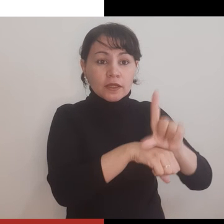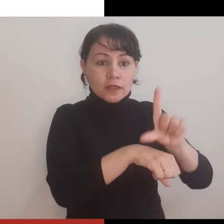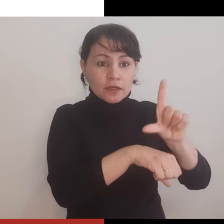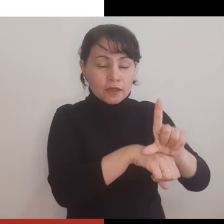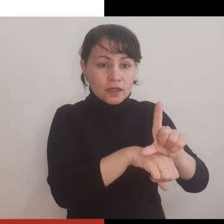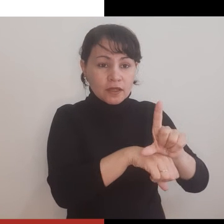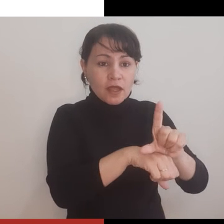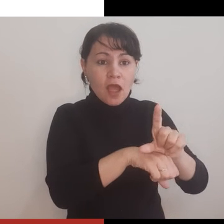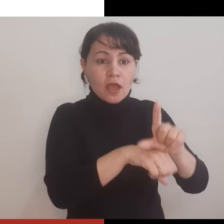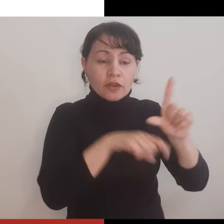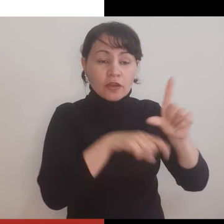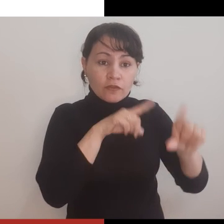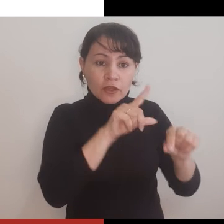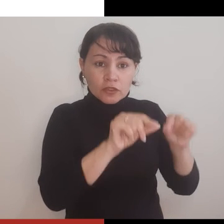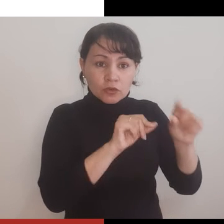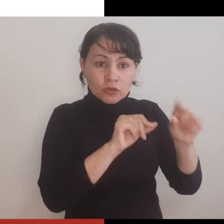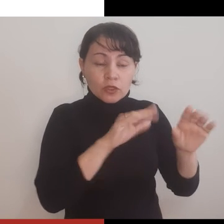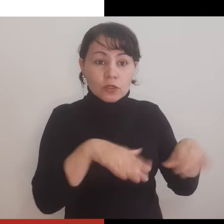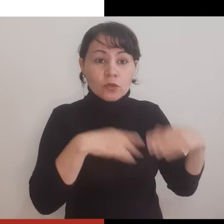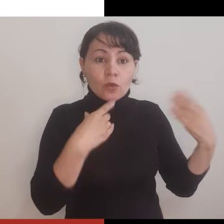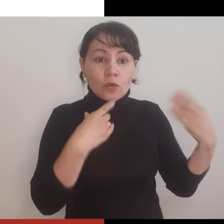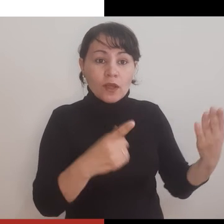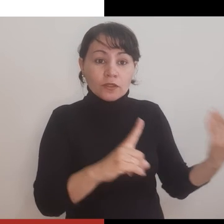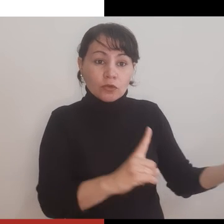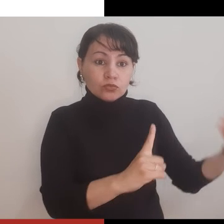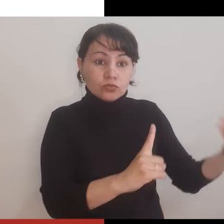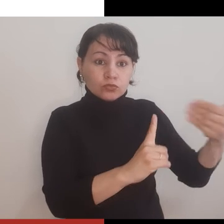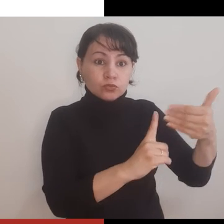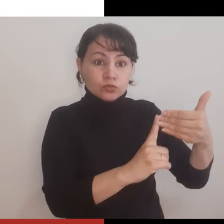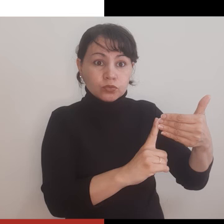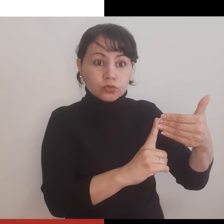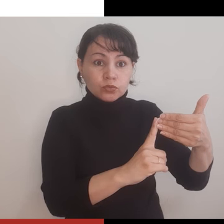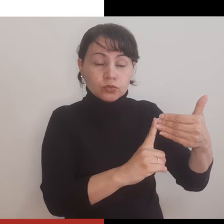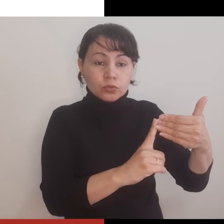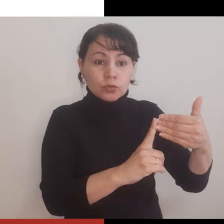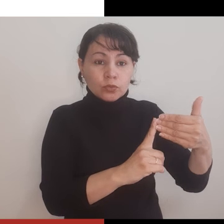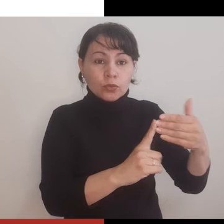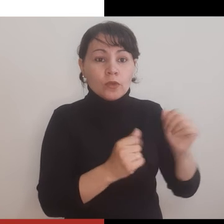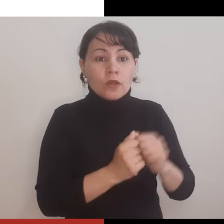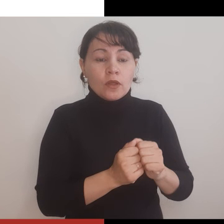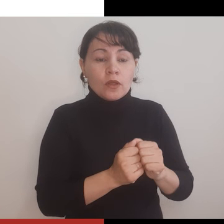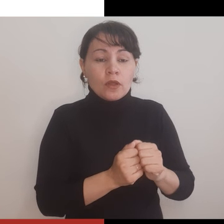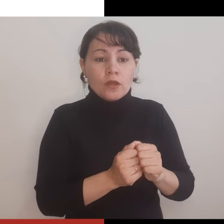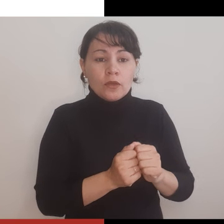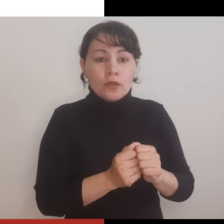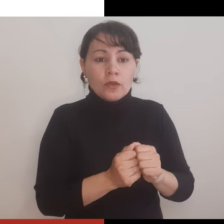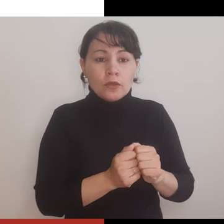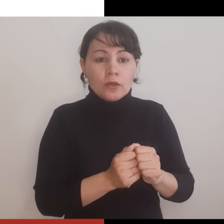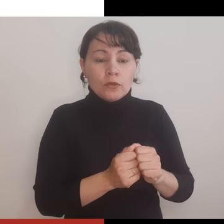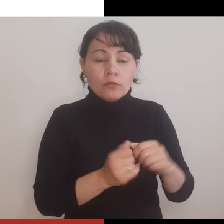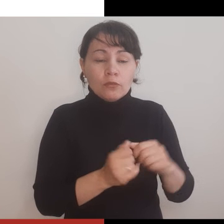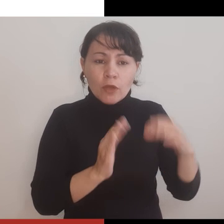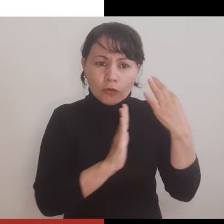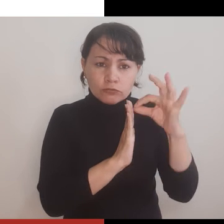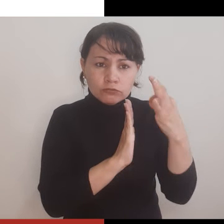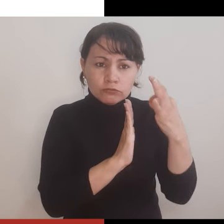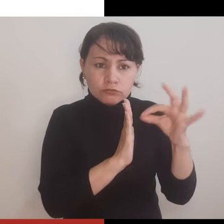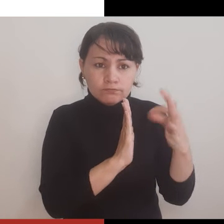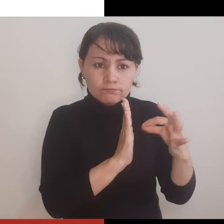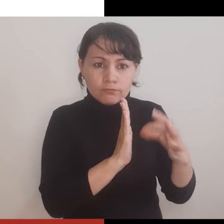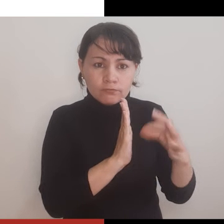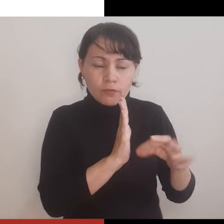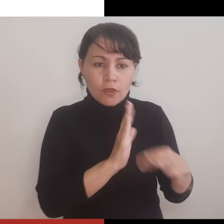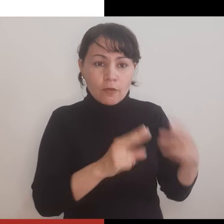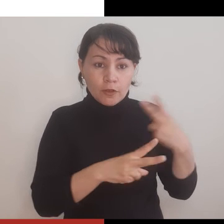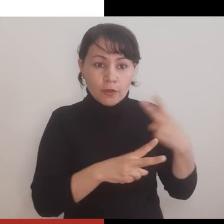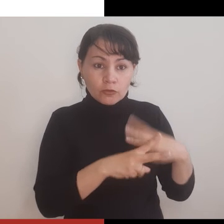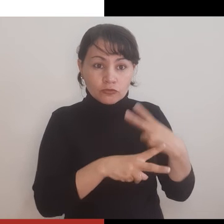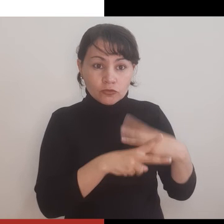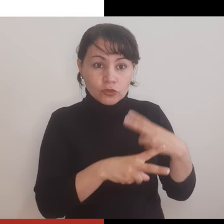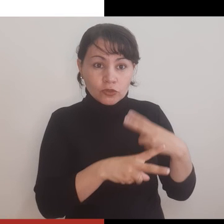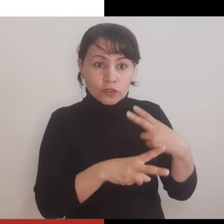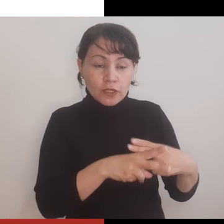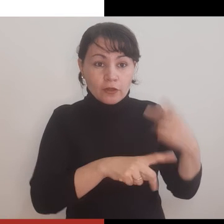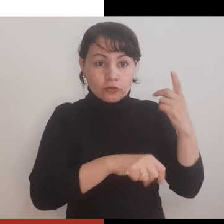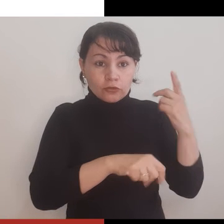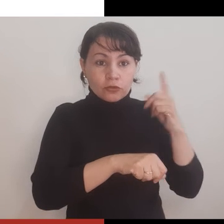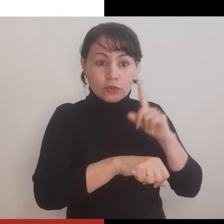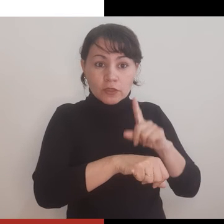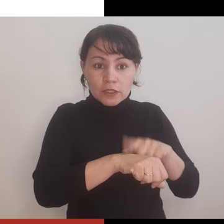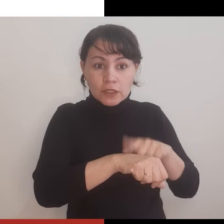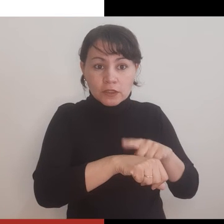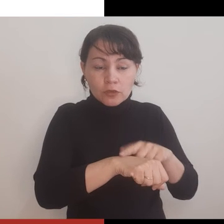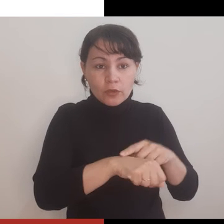definir quais são as prioridades para o planejamento do cuidado nesse